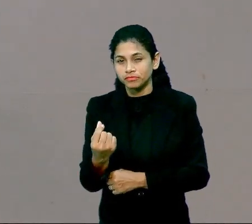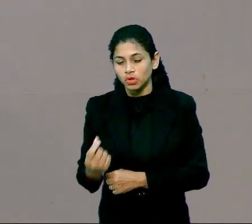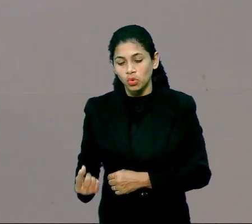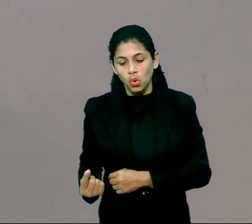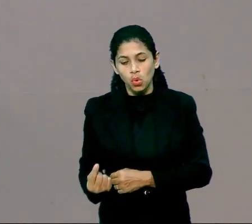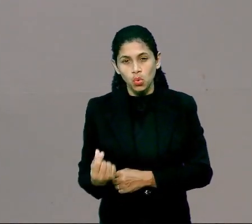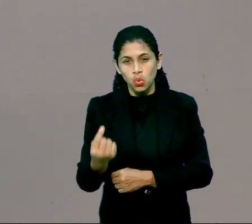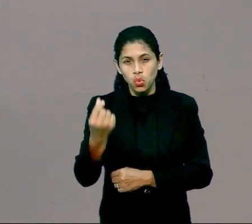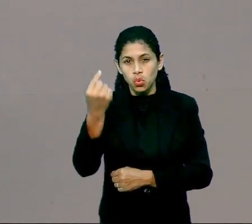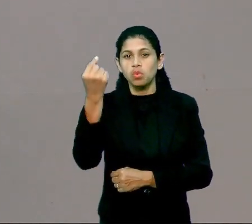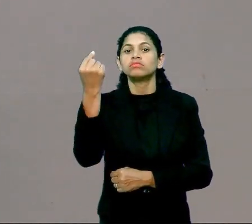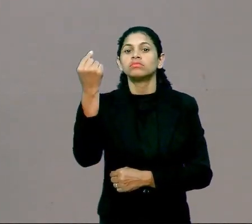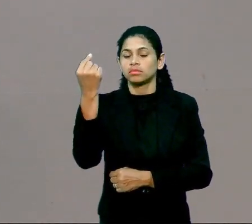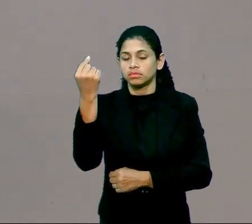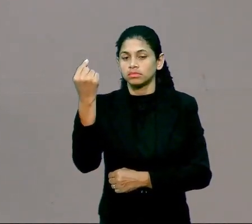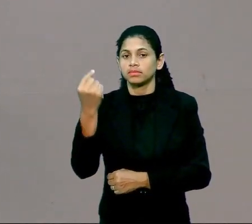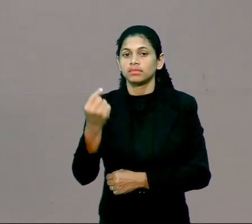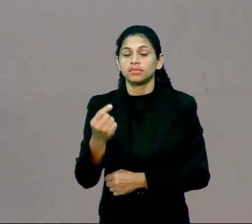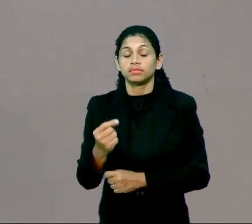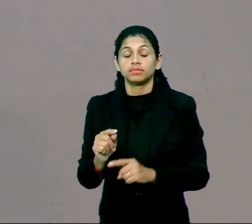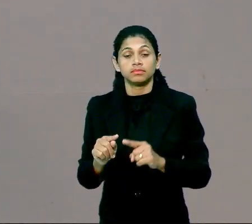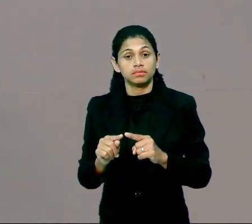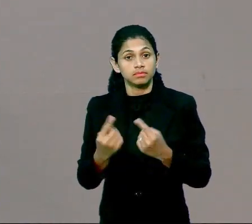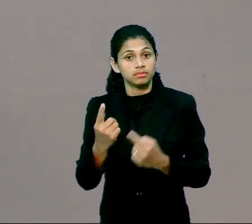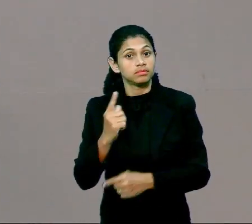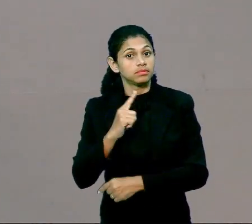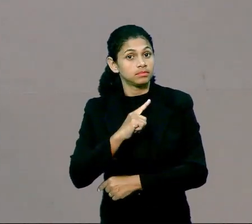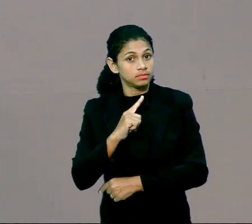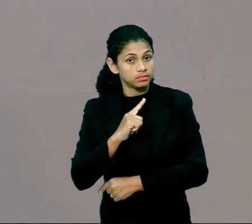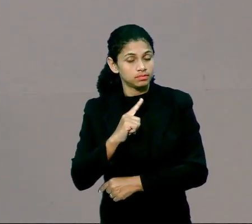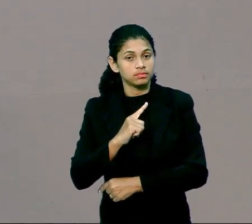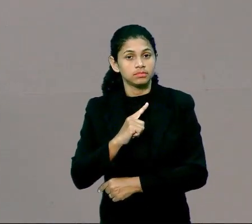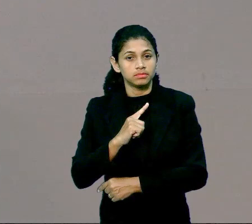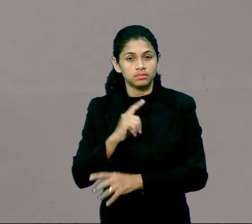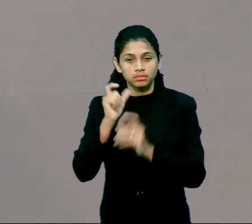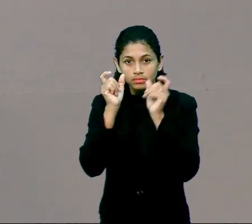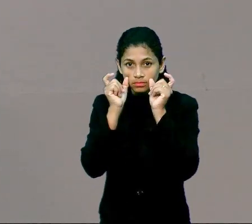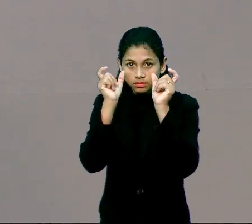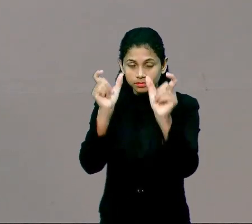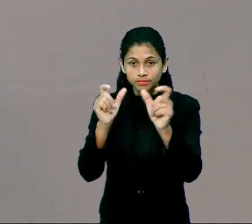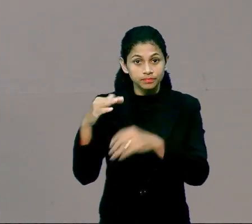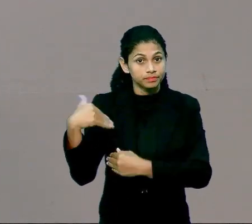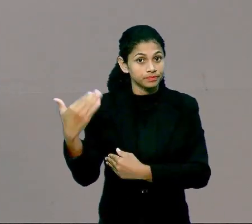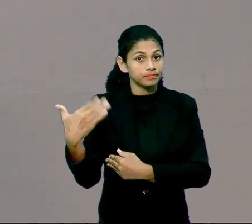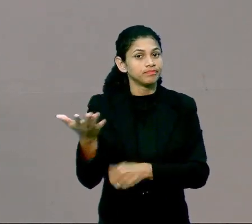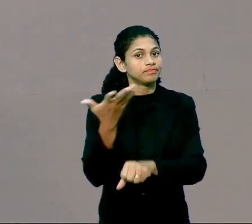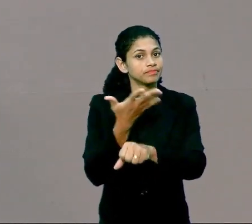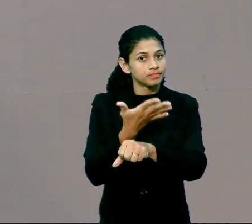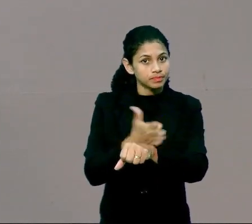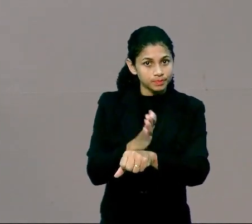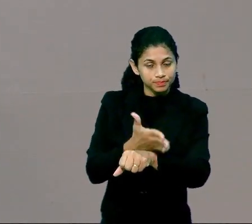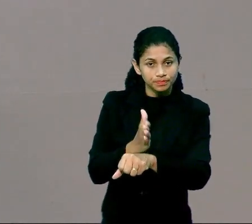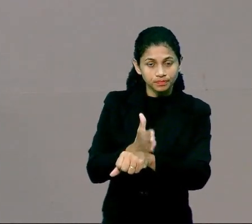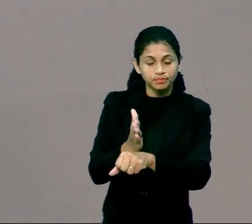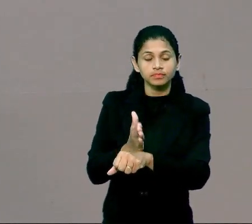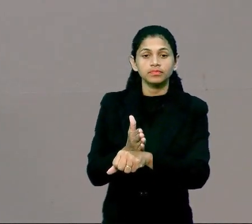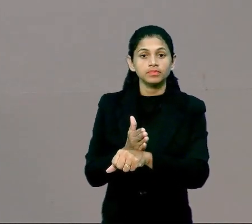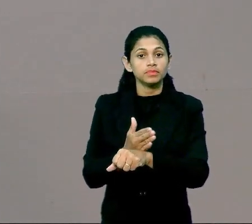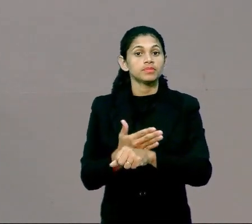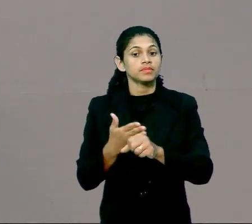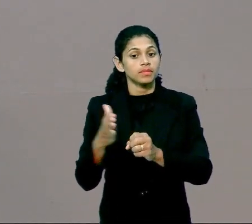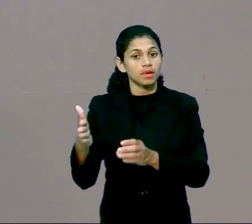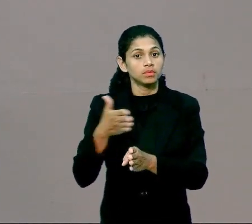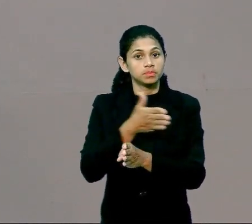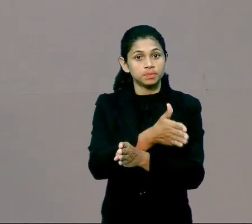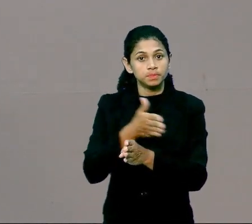capitalismo tomando de conta. Então tem toda uma questão que a gente consegue observar além da prática da modalidade de luta. E aí quando a